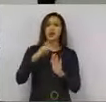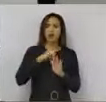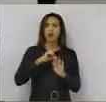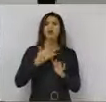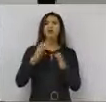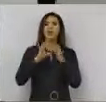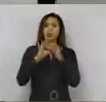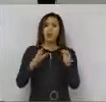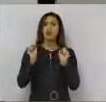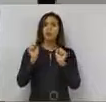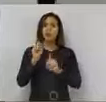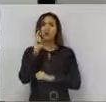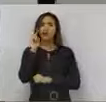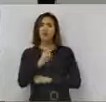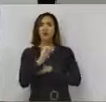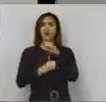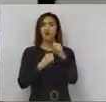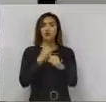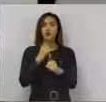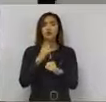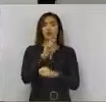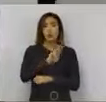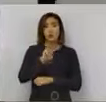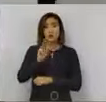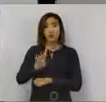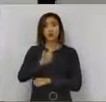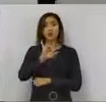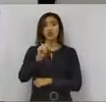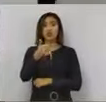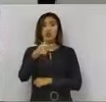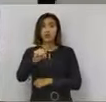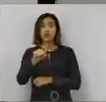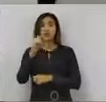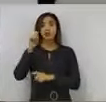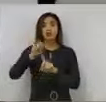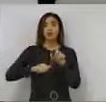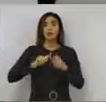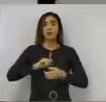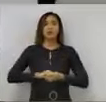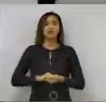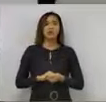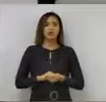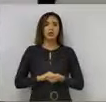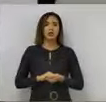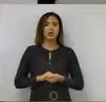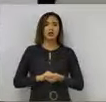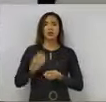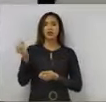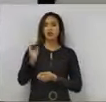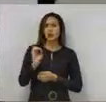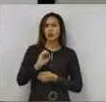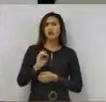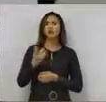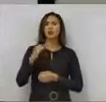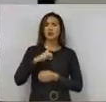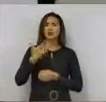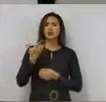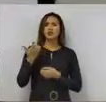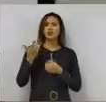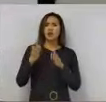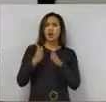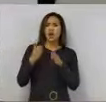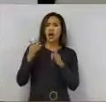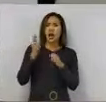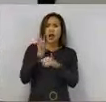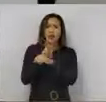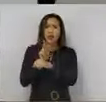COSAMPA desde o dia 17 de outubro. Permanece durante essa fase de consulta até o dia